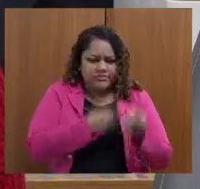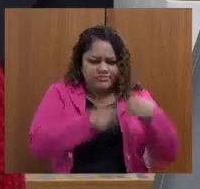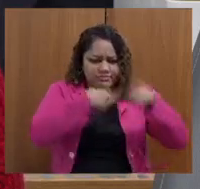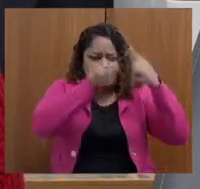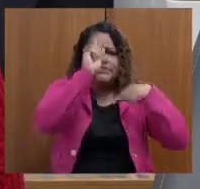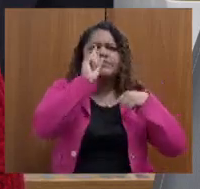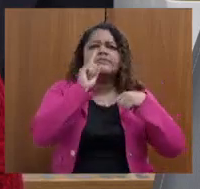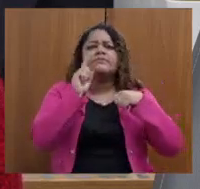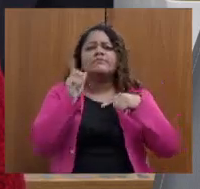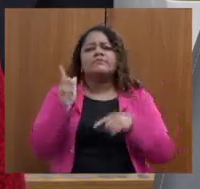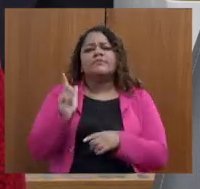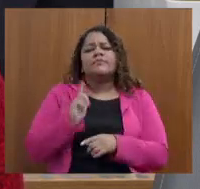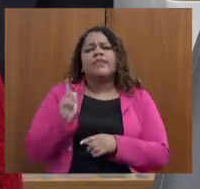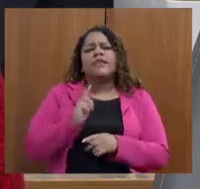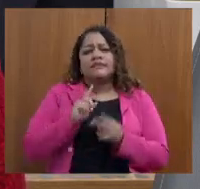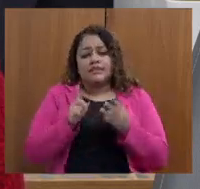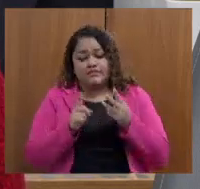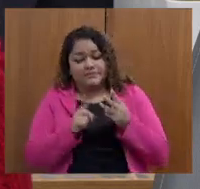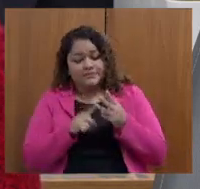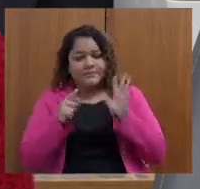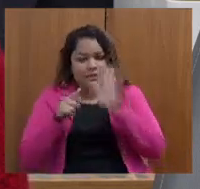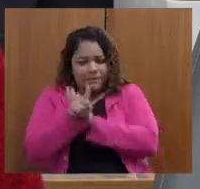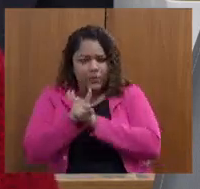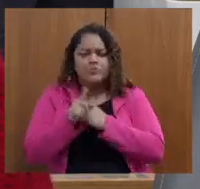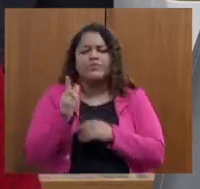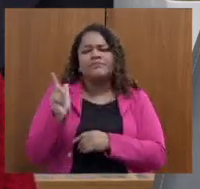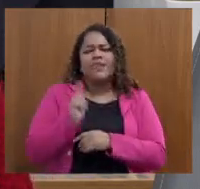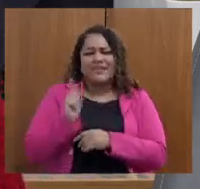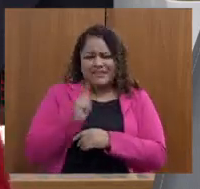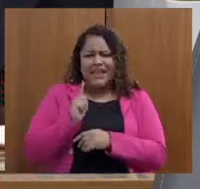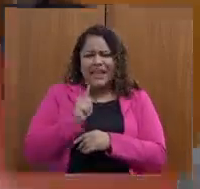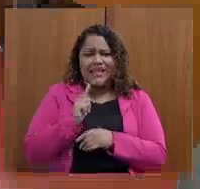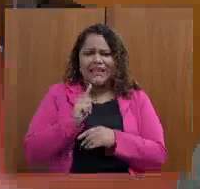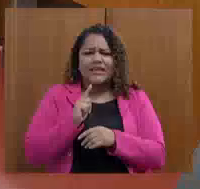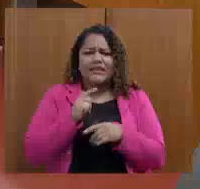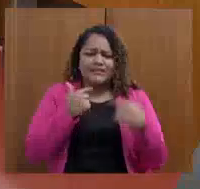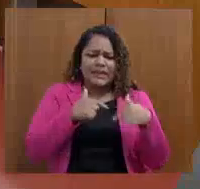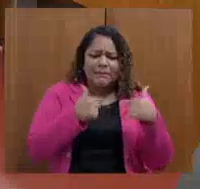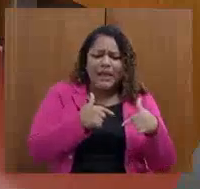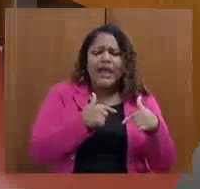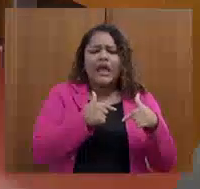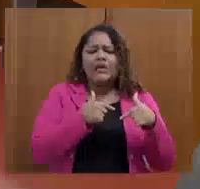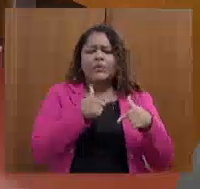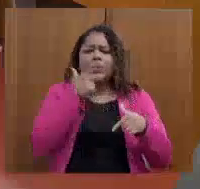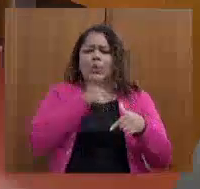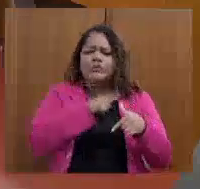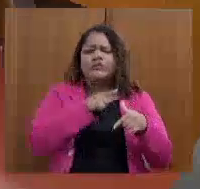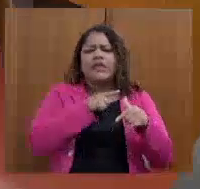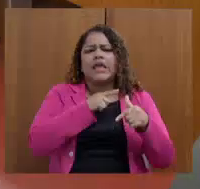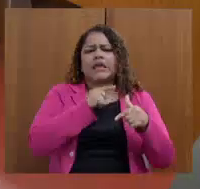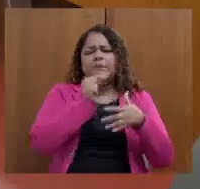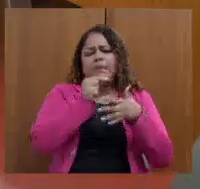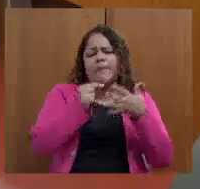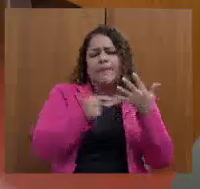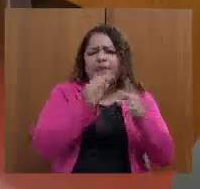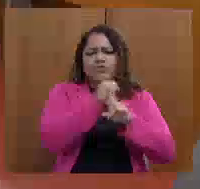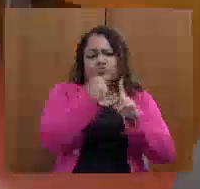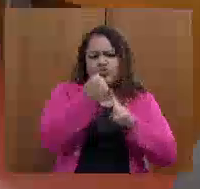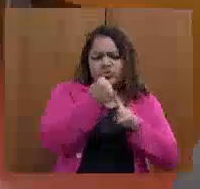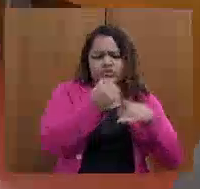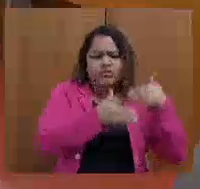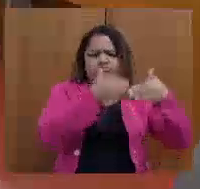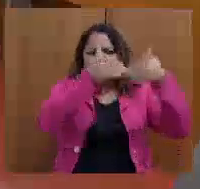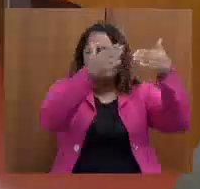indicadores sociais Eu conheço a vida dos territórios que tem